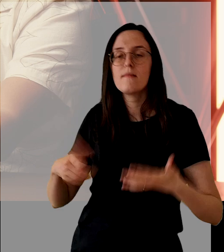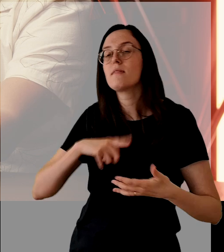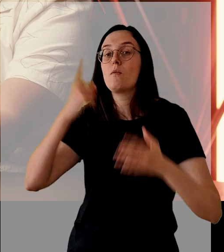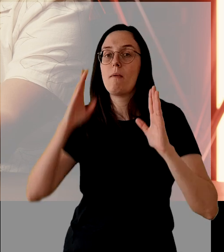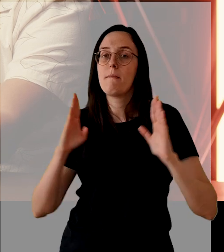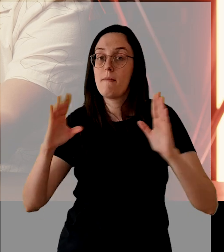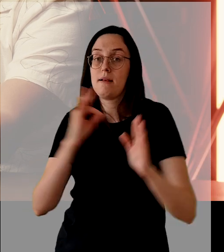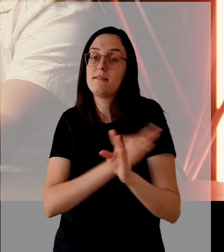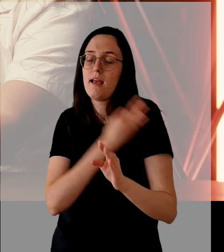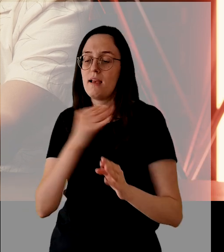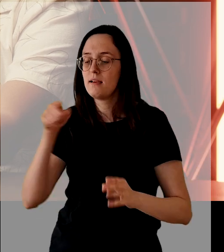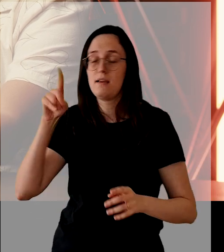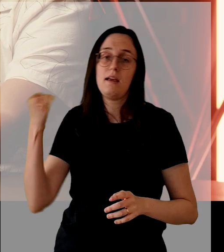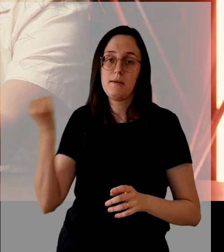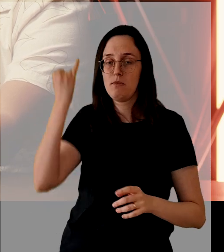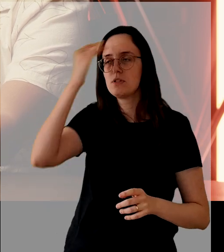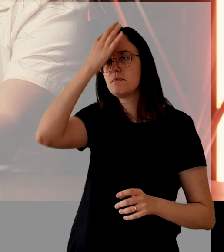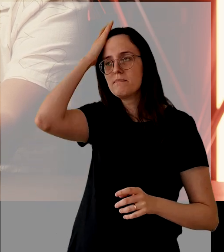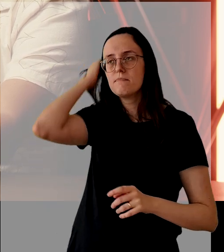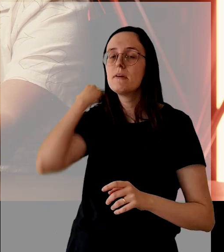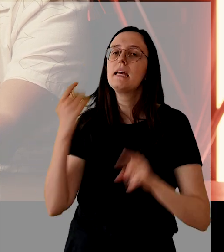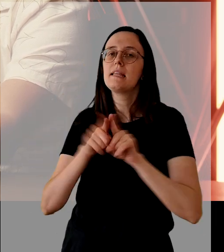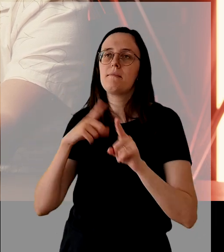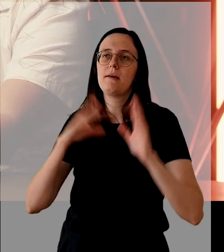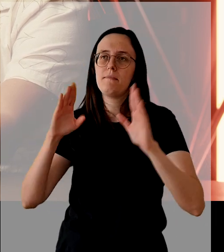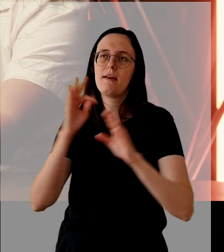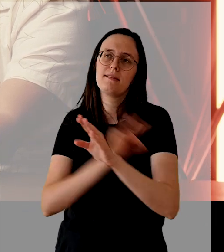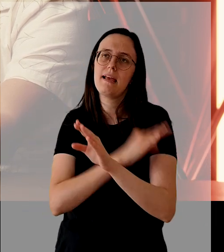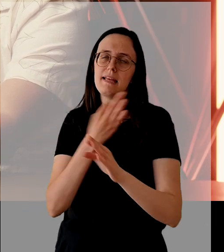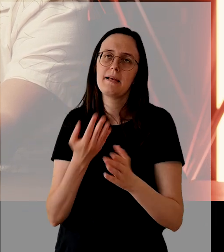uma parte técnica importante, considerável, e uma parte técnica...